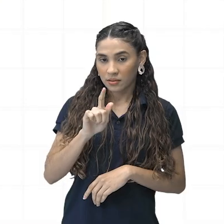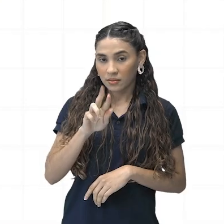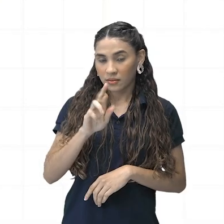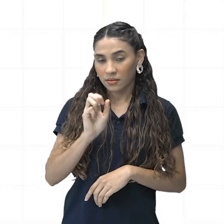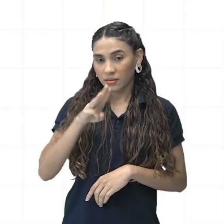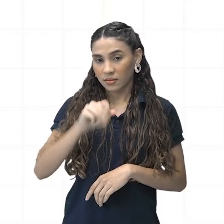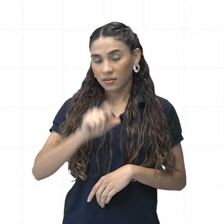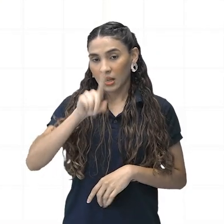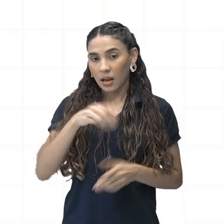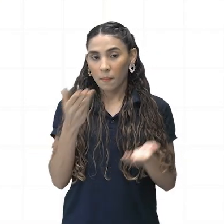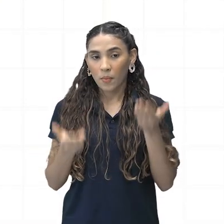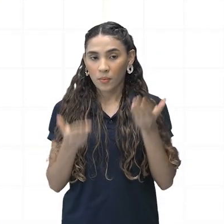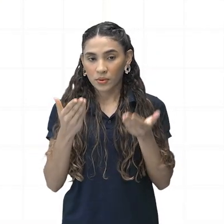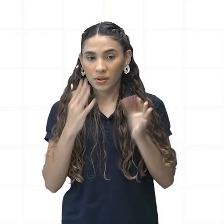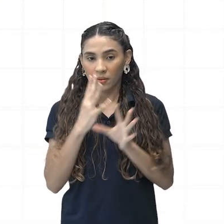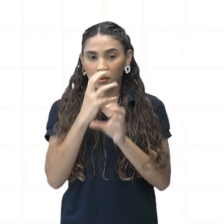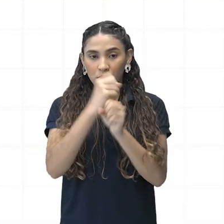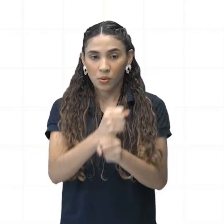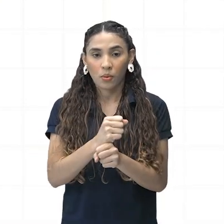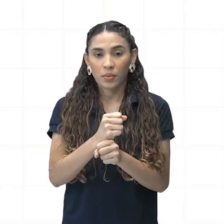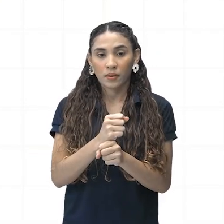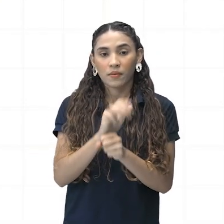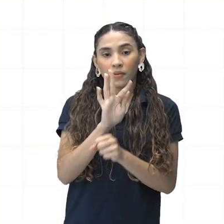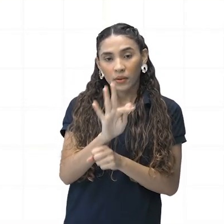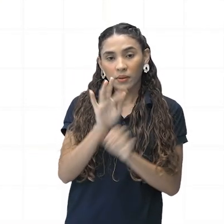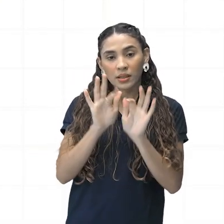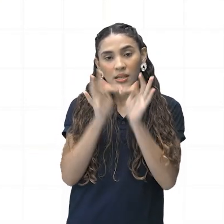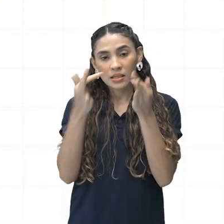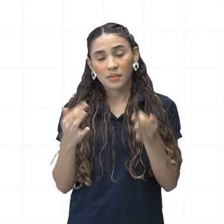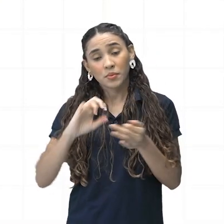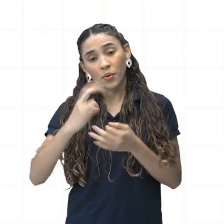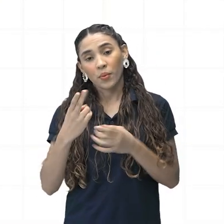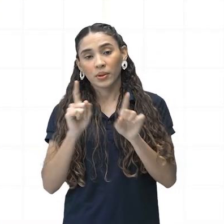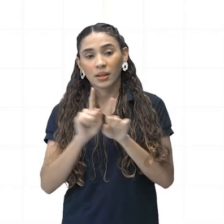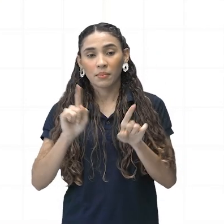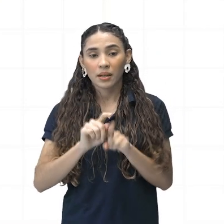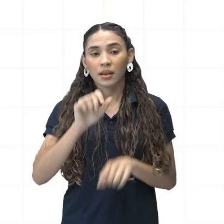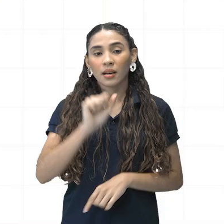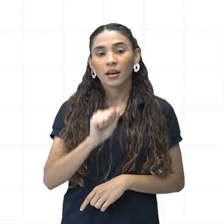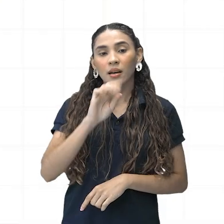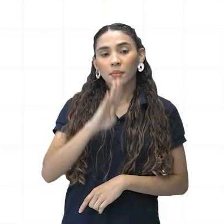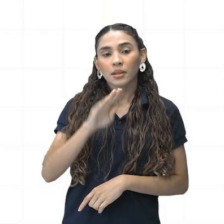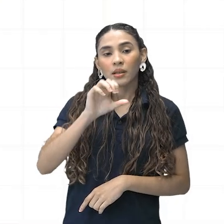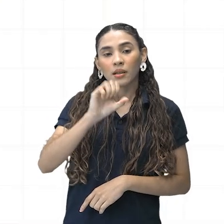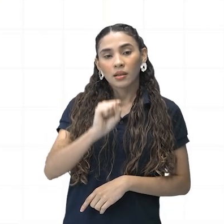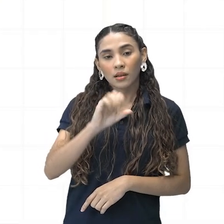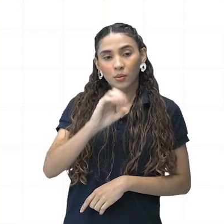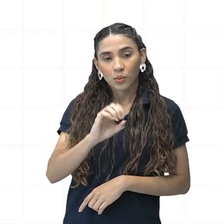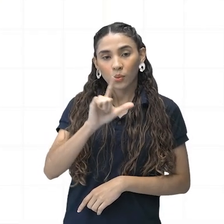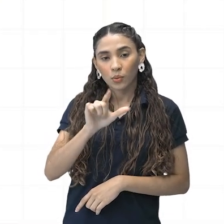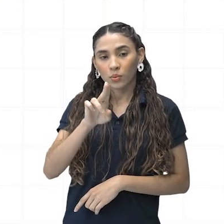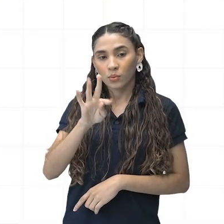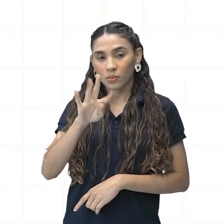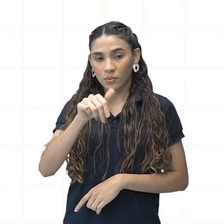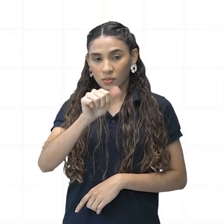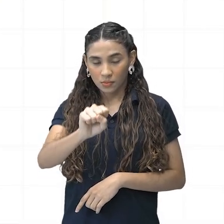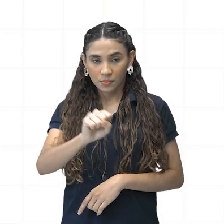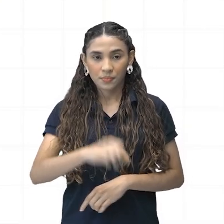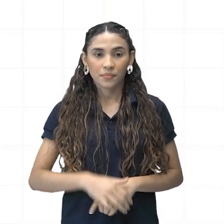à soma da frequência simples, ou também conhecida como frequência absoluta.